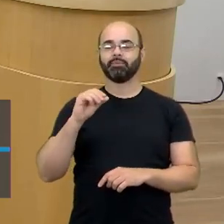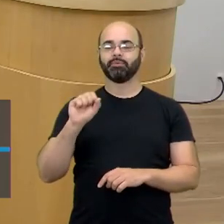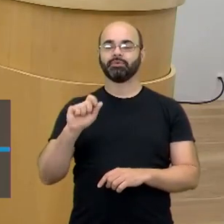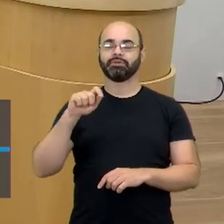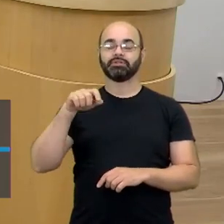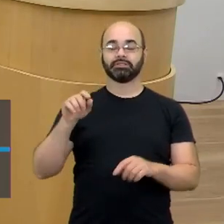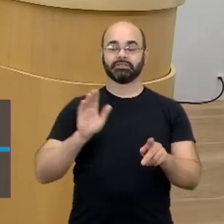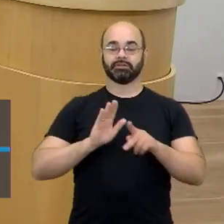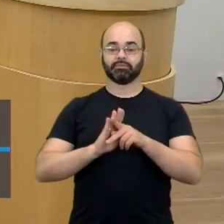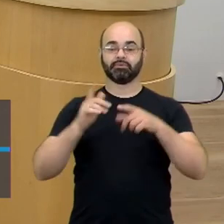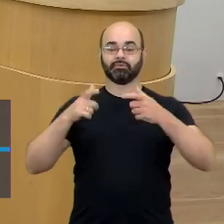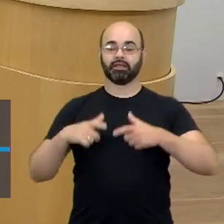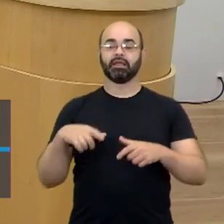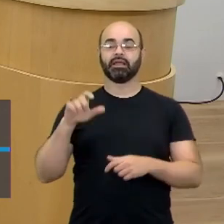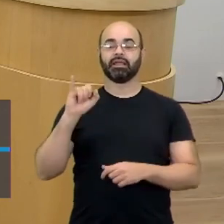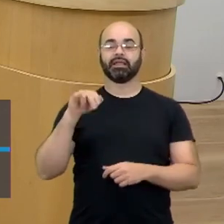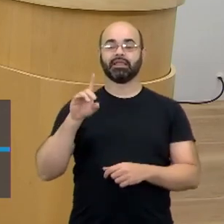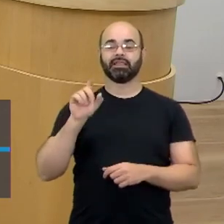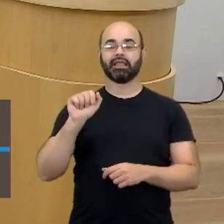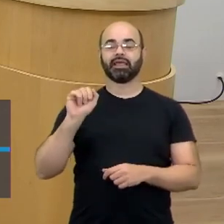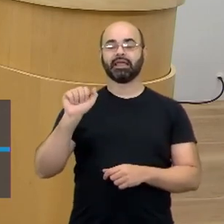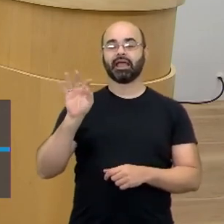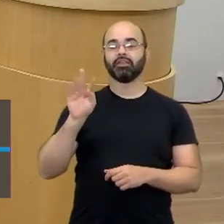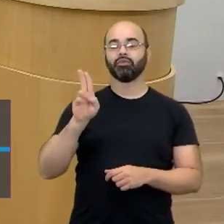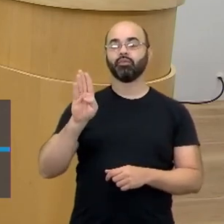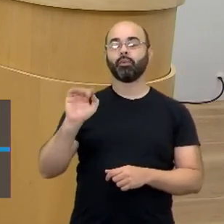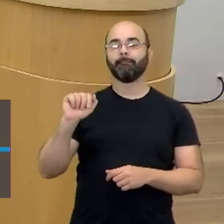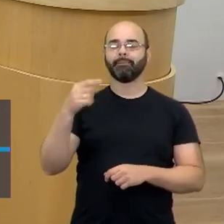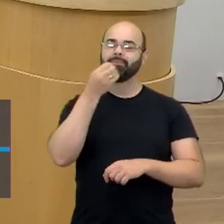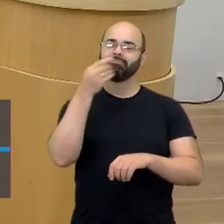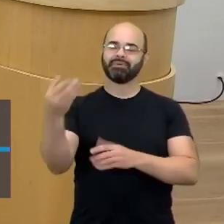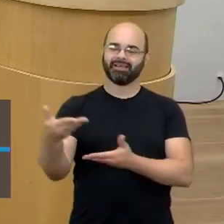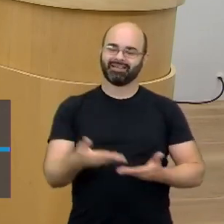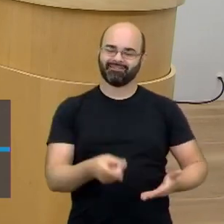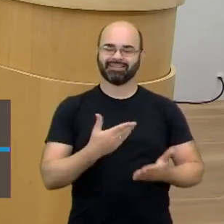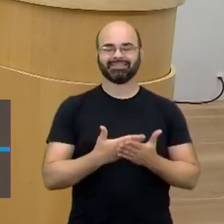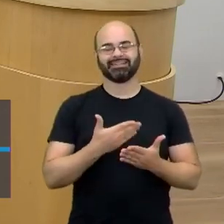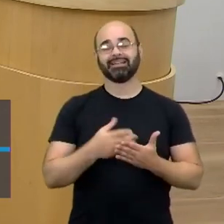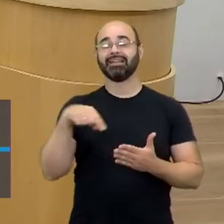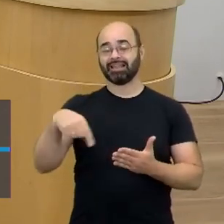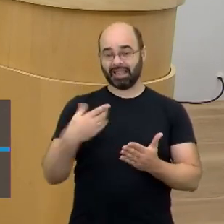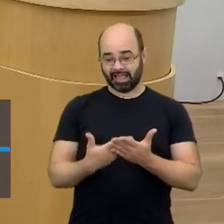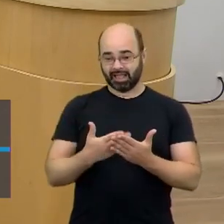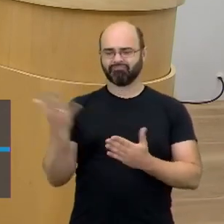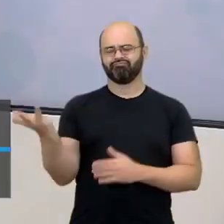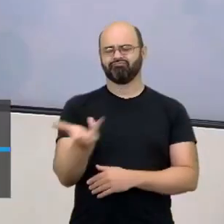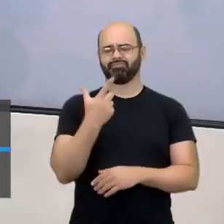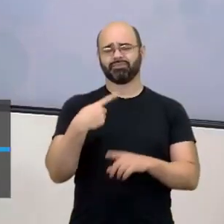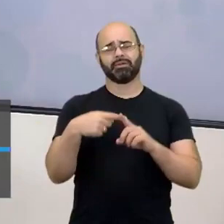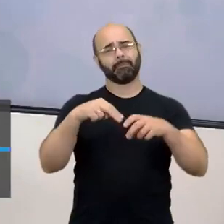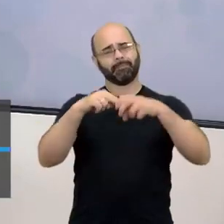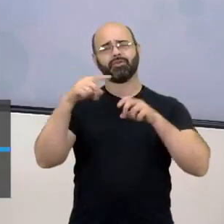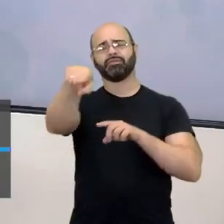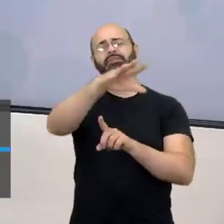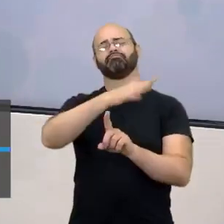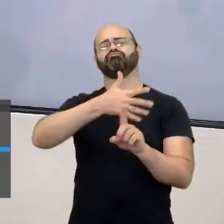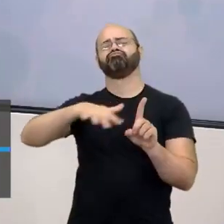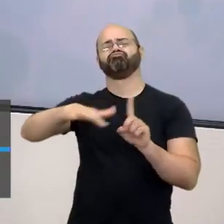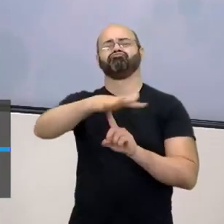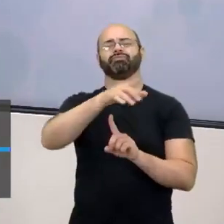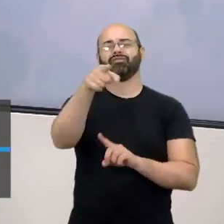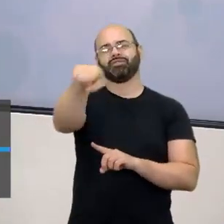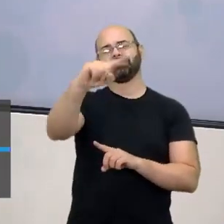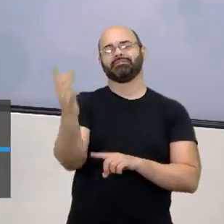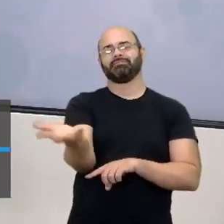Indaiatuba, também participando aqui conosco. Sejam bem-vindos a essa aula, vocês abrilhantam. Essa aula brilha porque vocês brilham, né? Eu sempre falo isso, né? Boa.